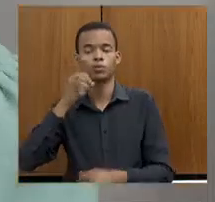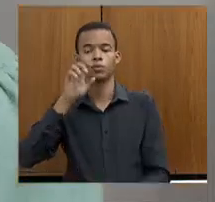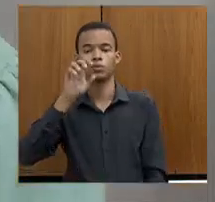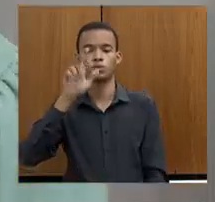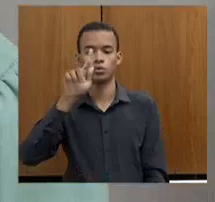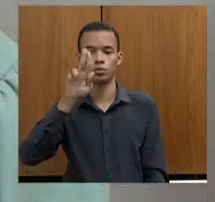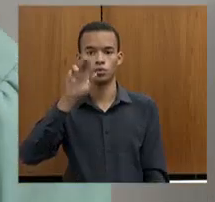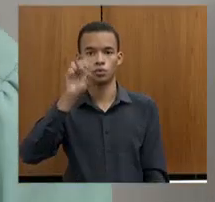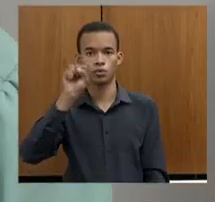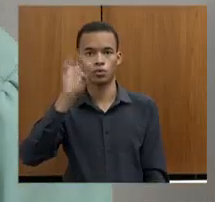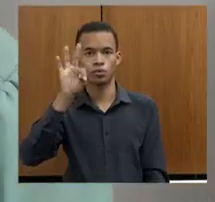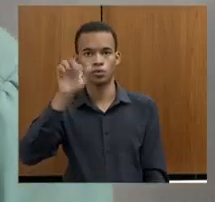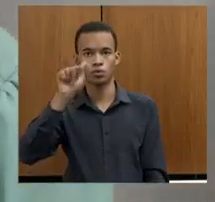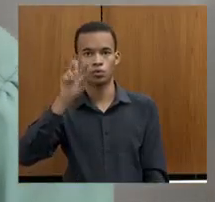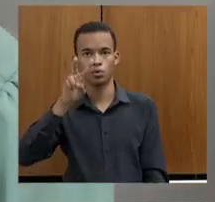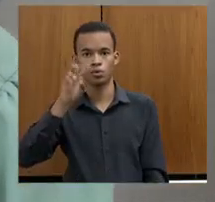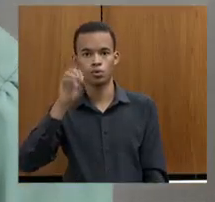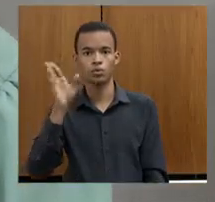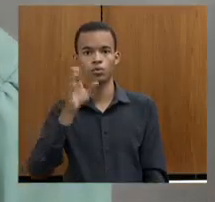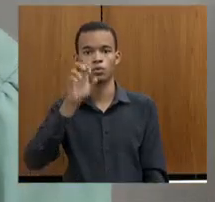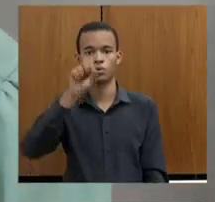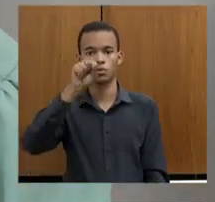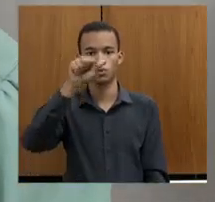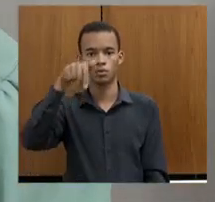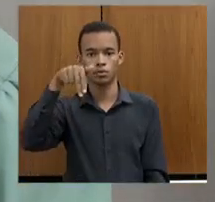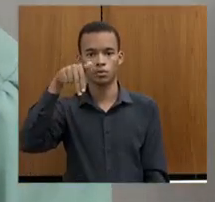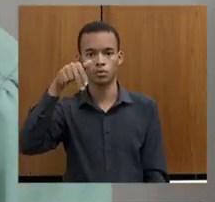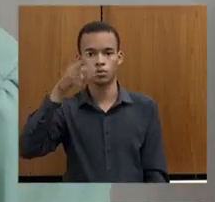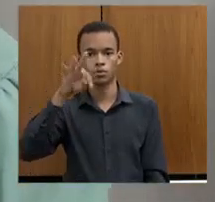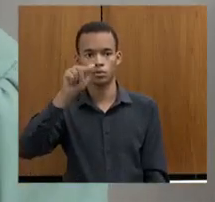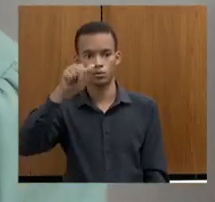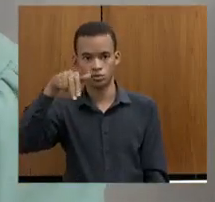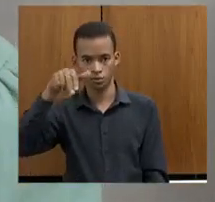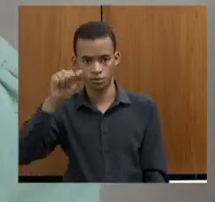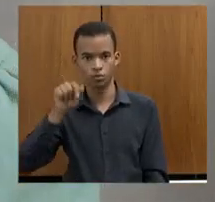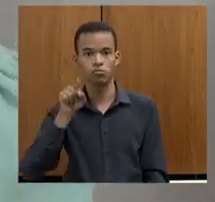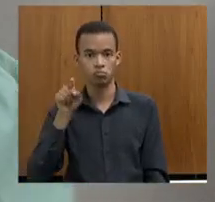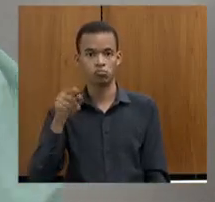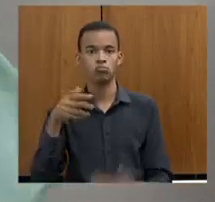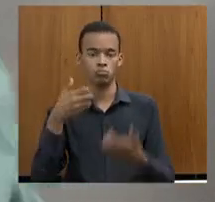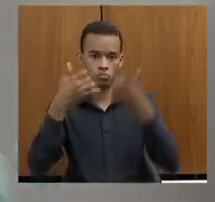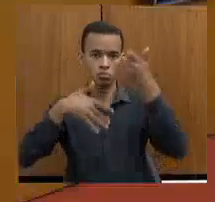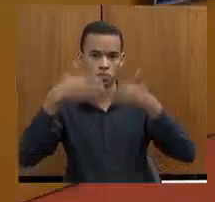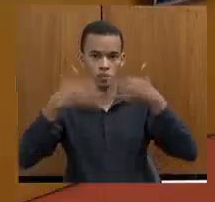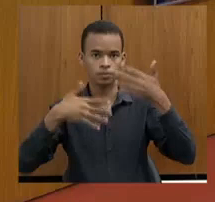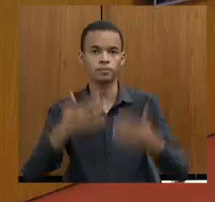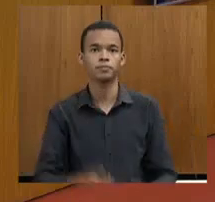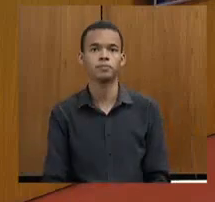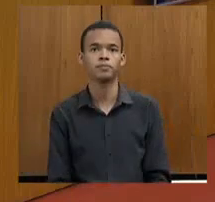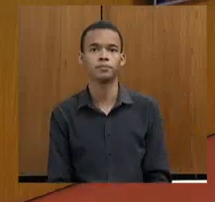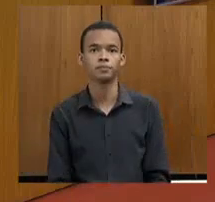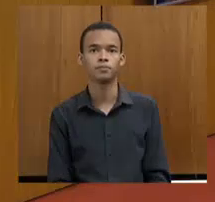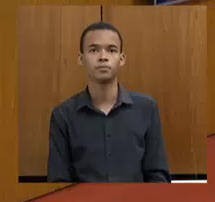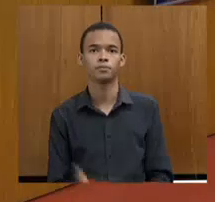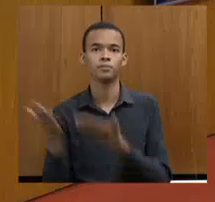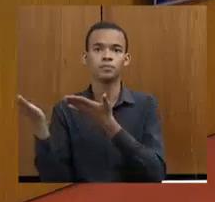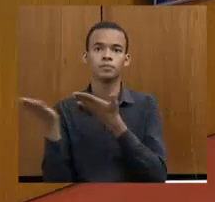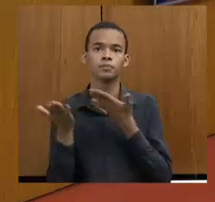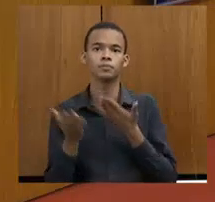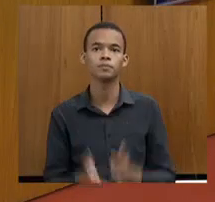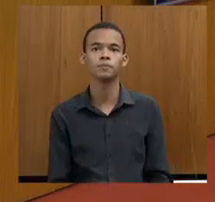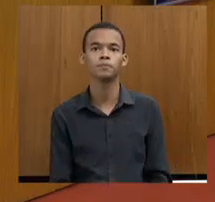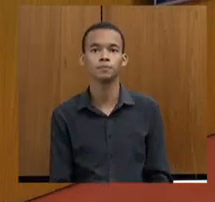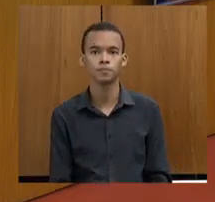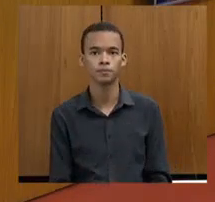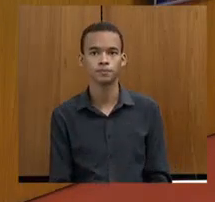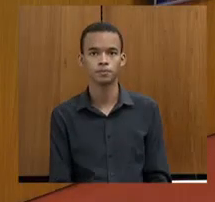pediu para fazer o uso da palavra então com a palavra o deputado Gustavo Santana